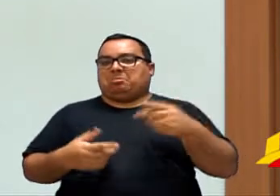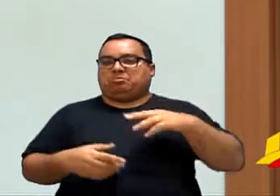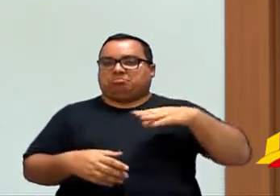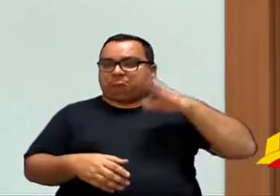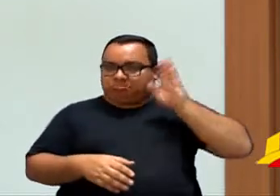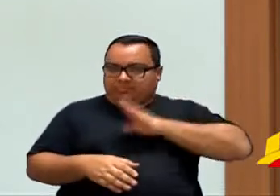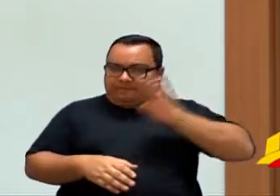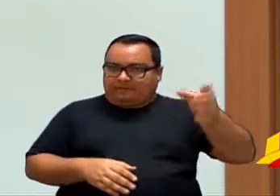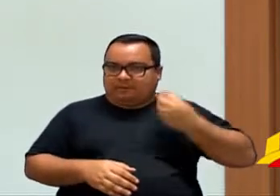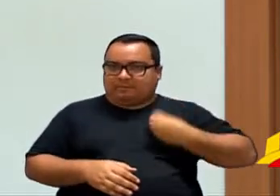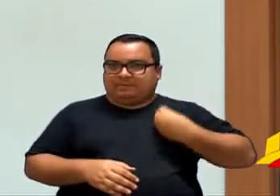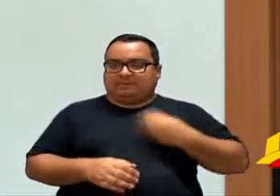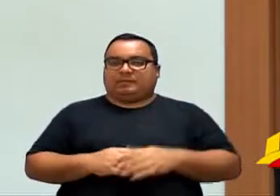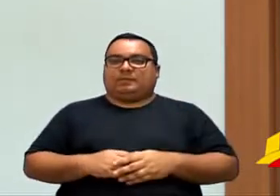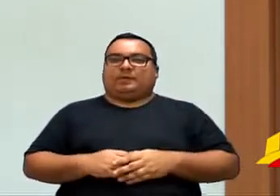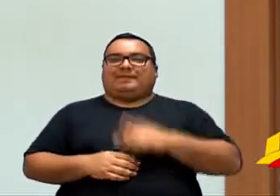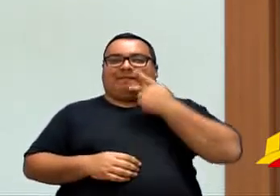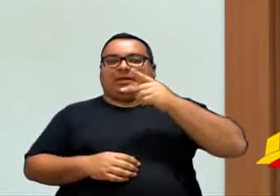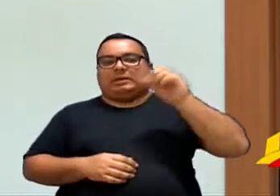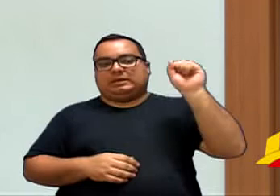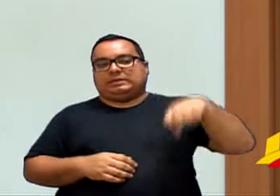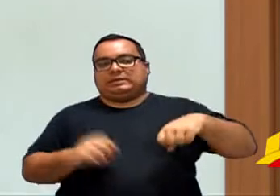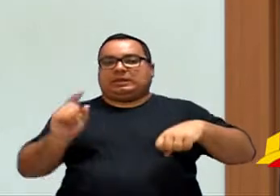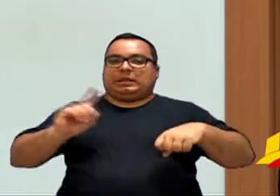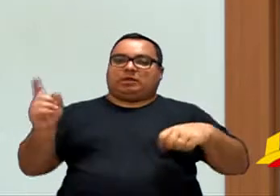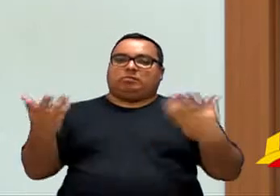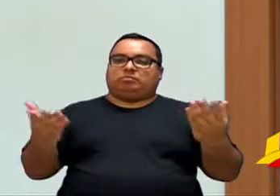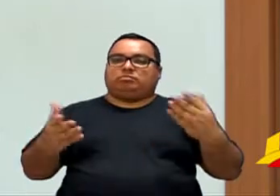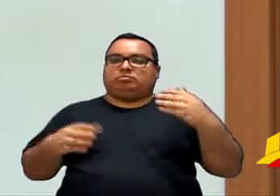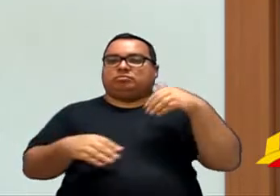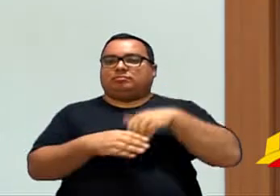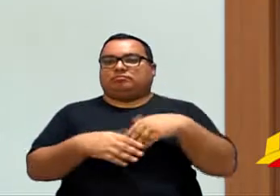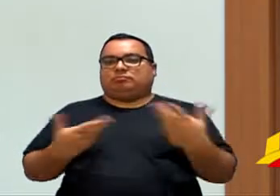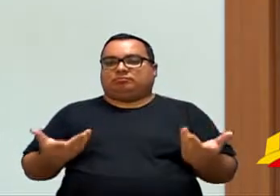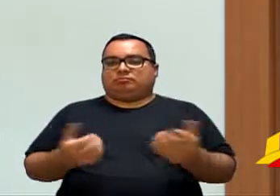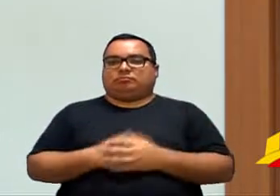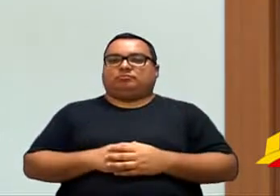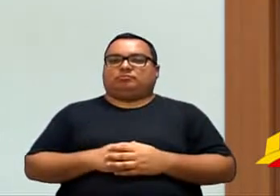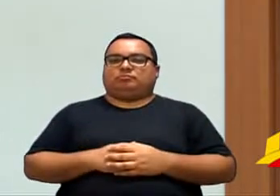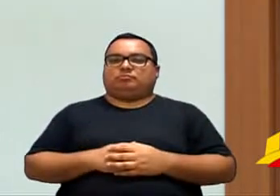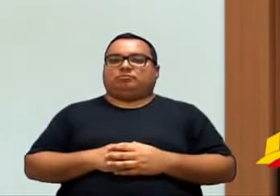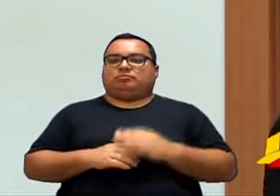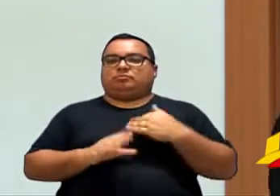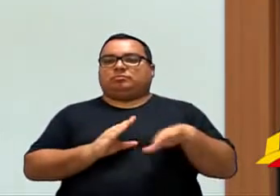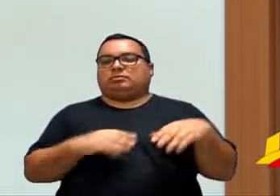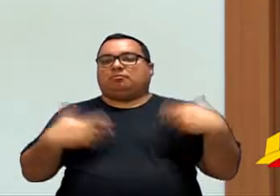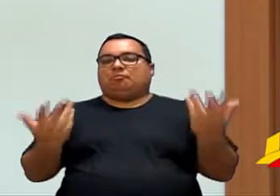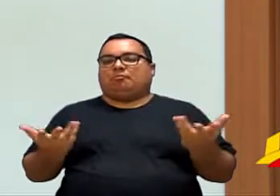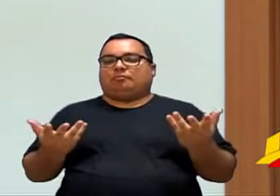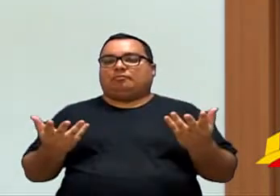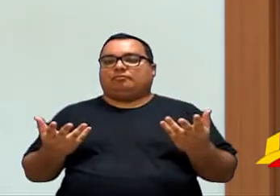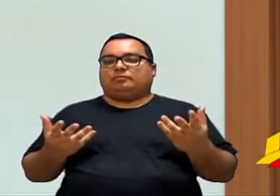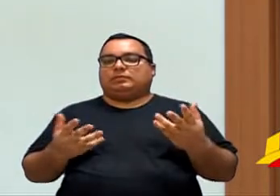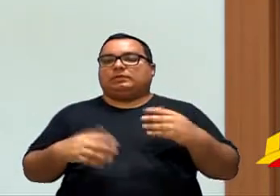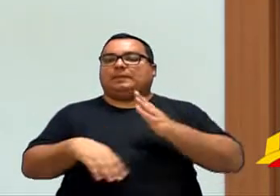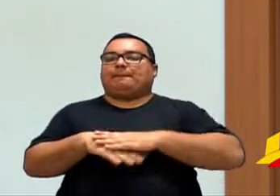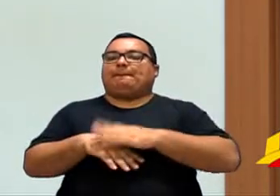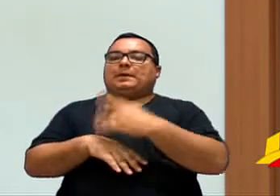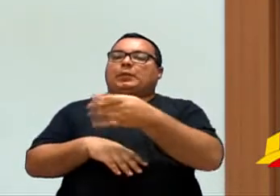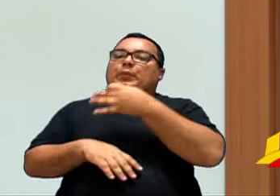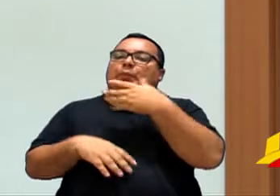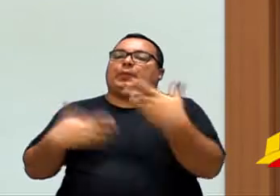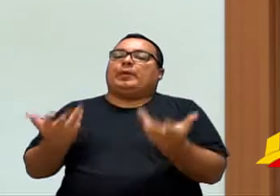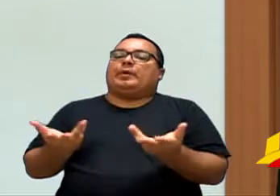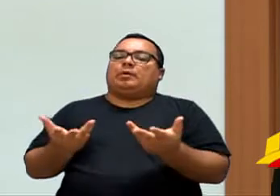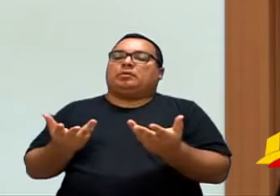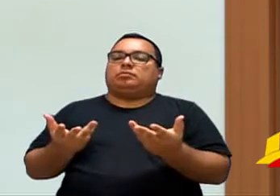falar é sim ou não mas não há nenhum sim nem eu não encaminha dá parecer contrário O que que a gente faz não é um posicionamento aí chega